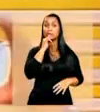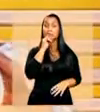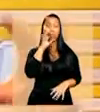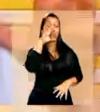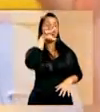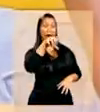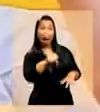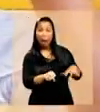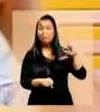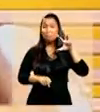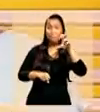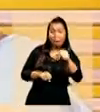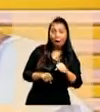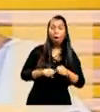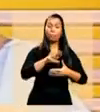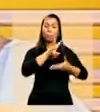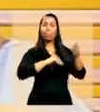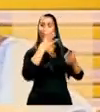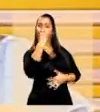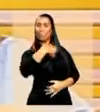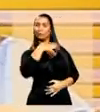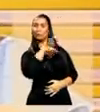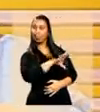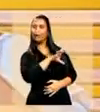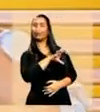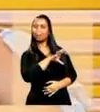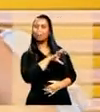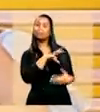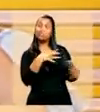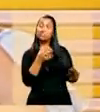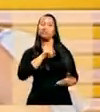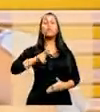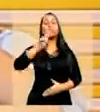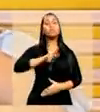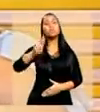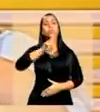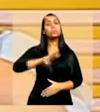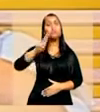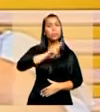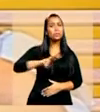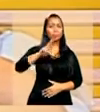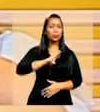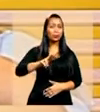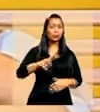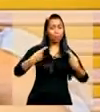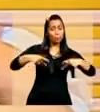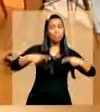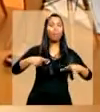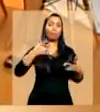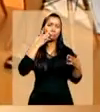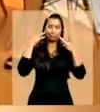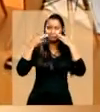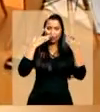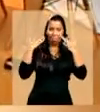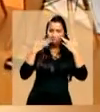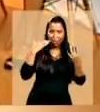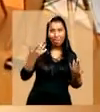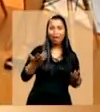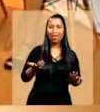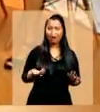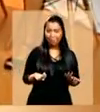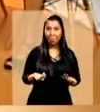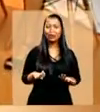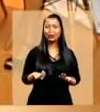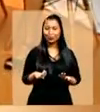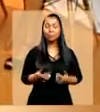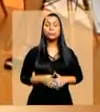lobo, uau, uau, né? Eu vou usar a minha... Todo o arsenal, né? Mas a